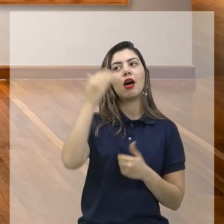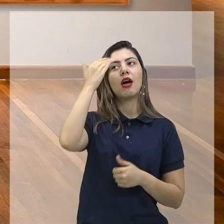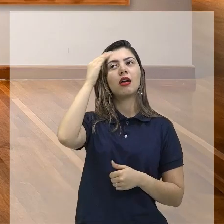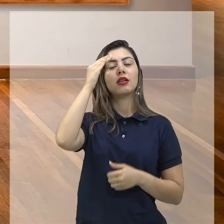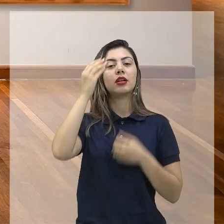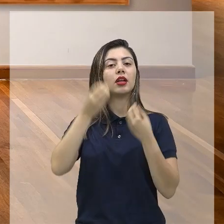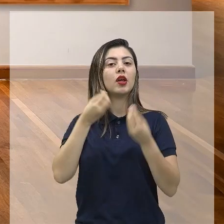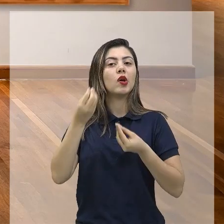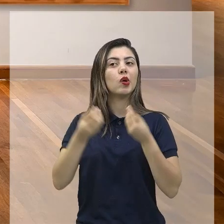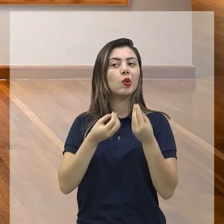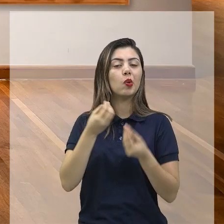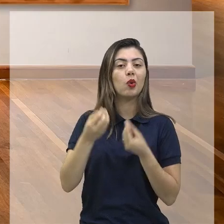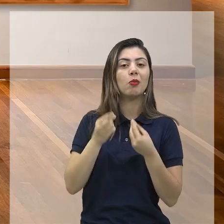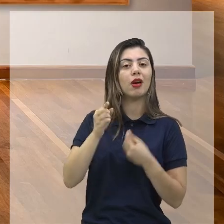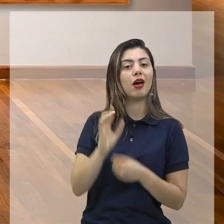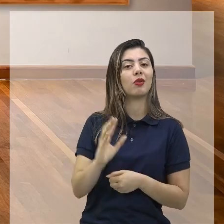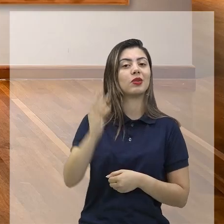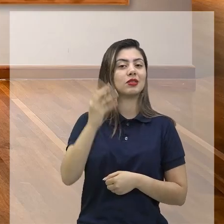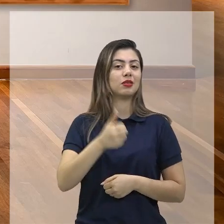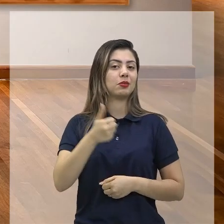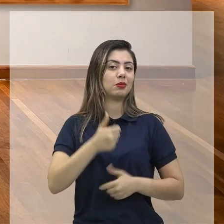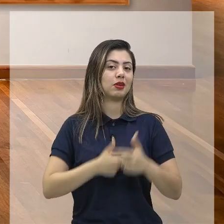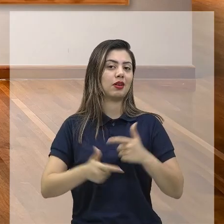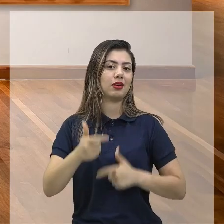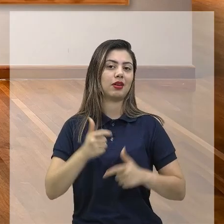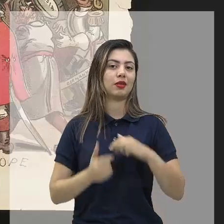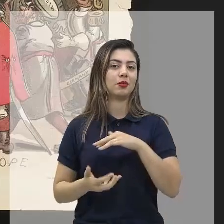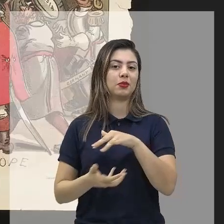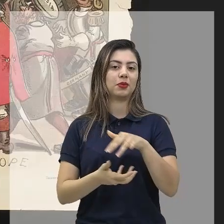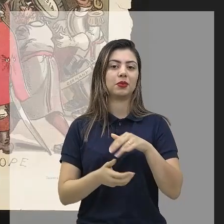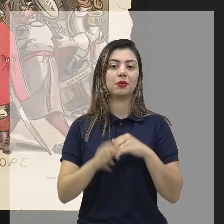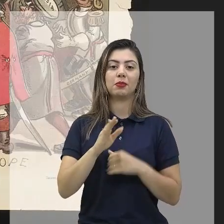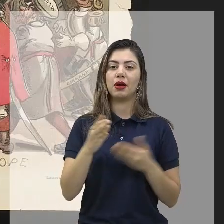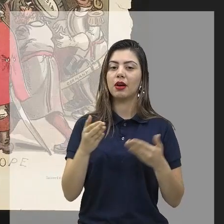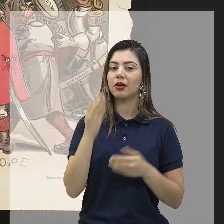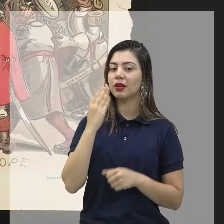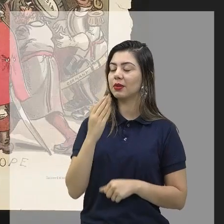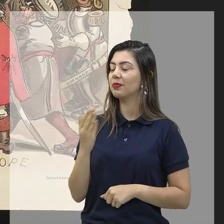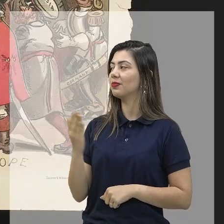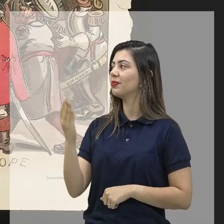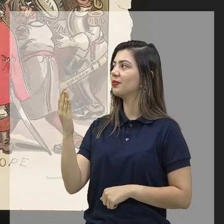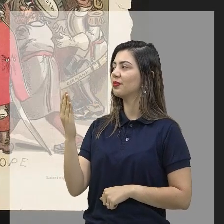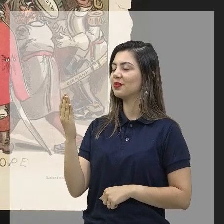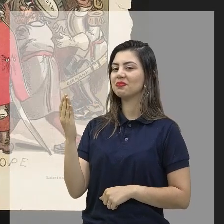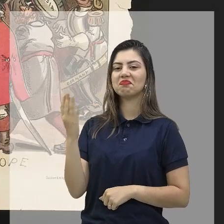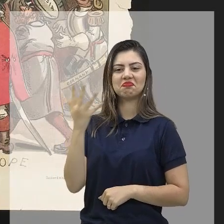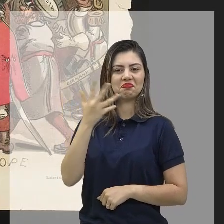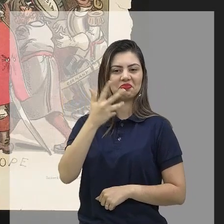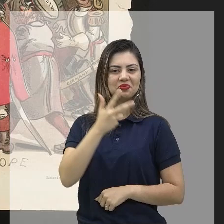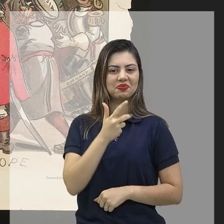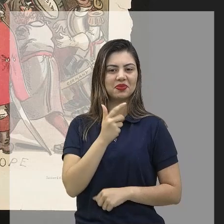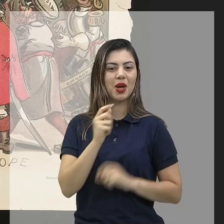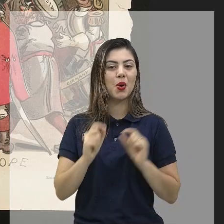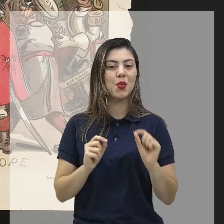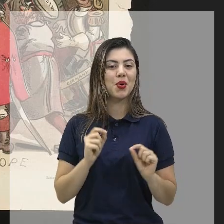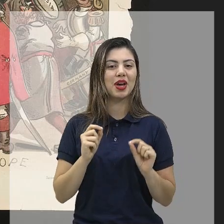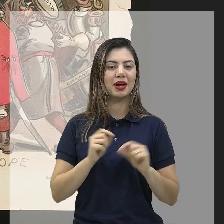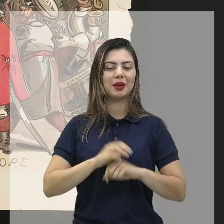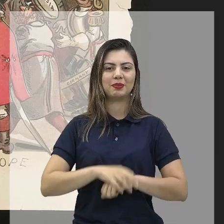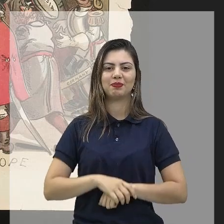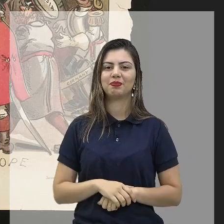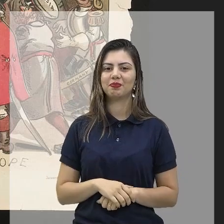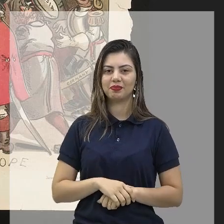compreender, então, o estopim da Primeira Guerra. Observem comigo, olha que imagem bonita. Nós temos, então, aqui, essa imagem que